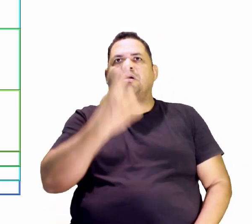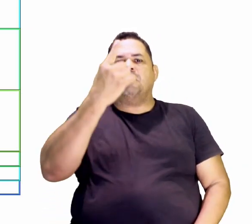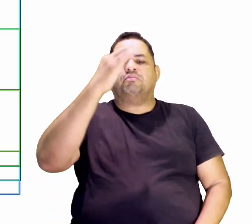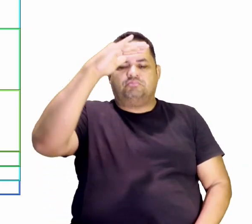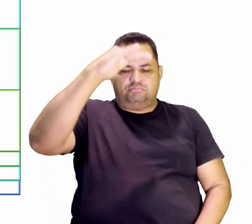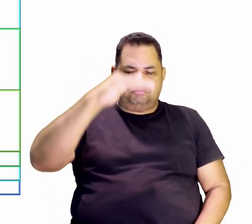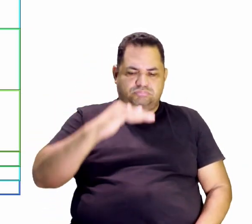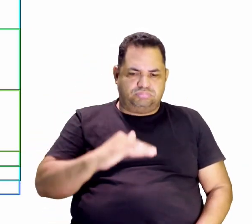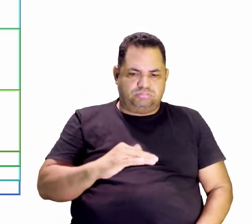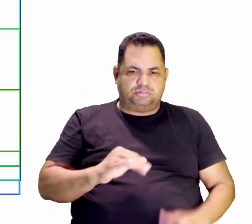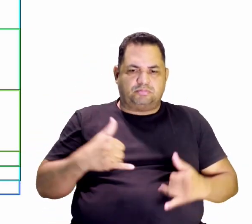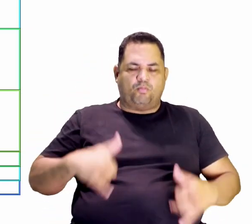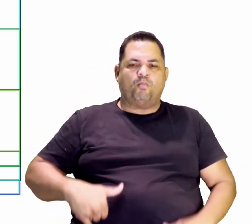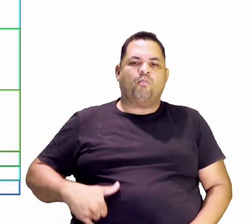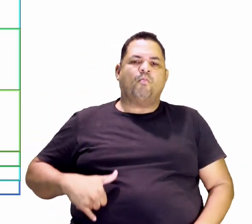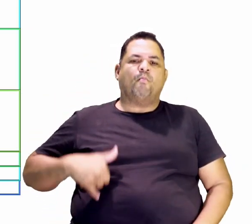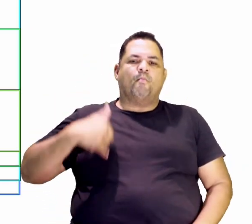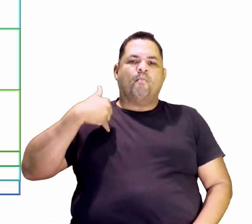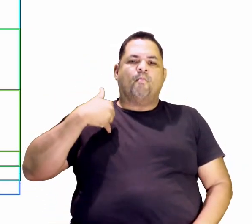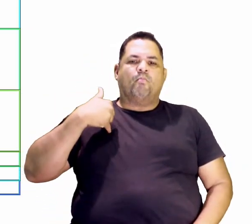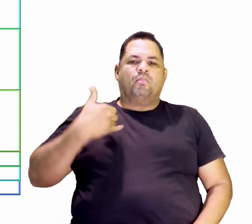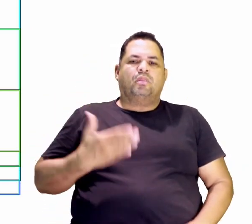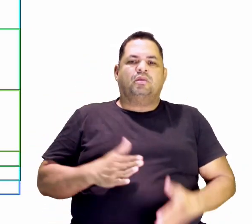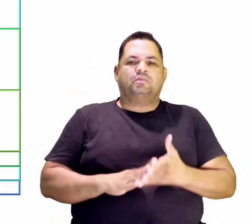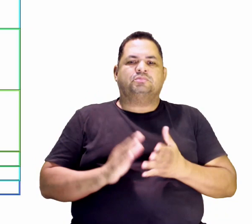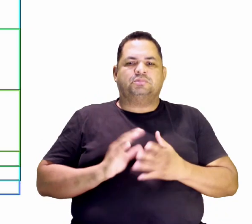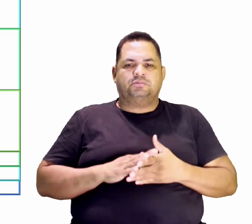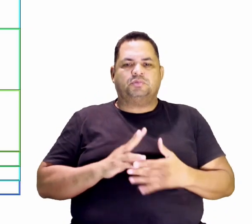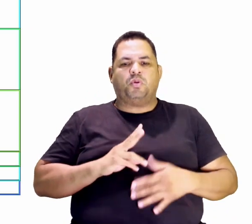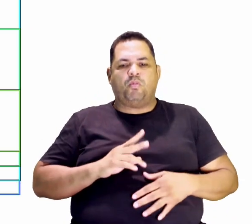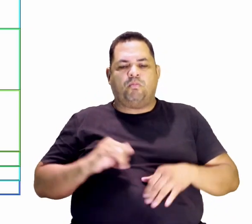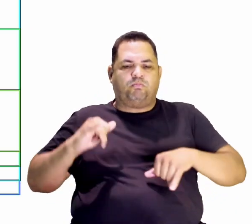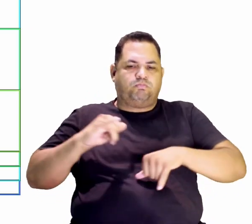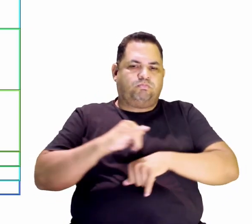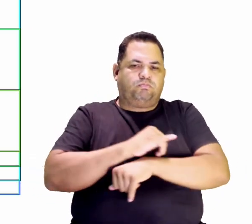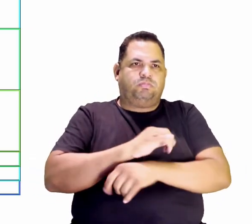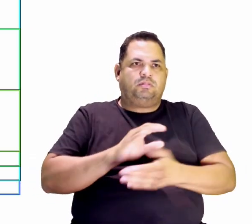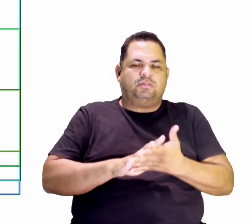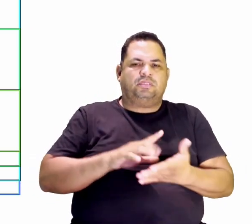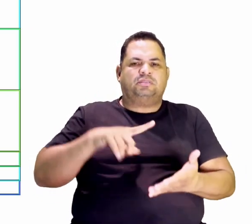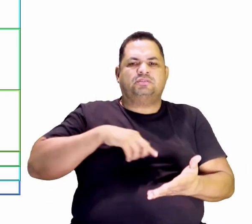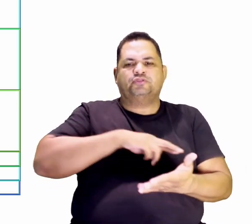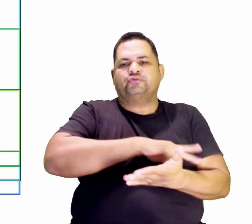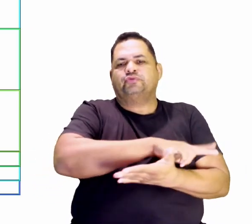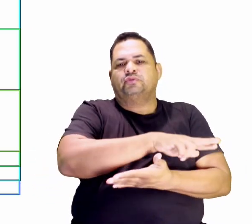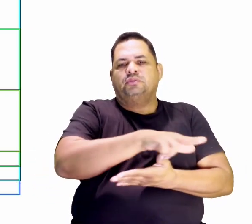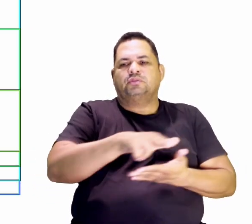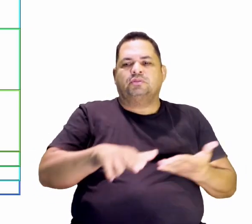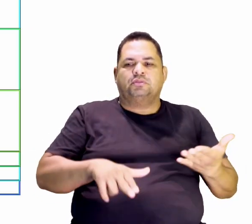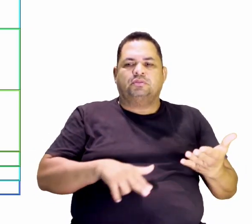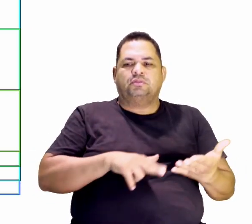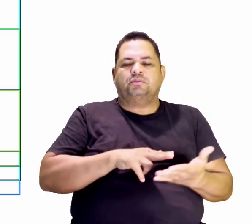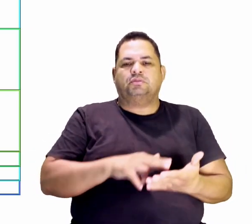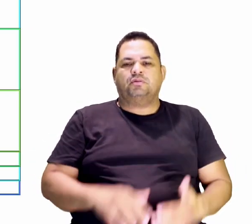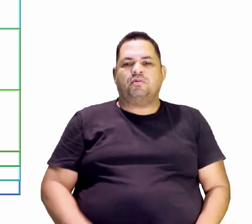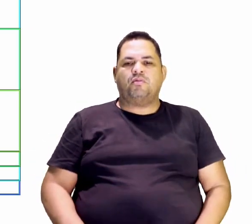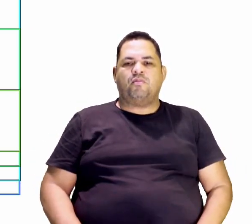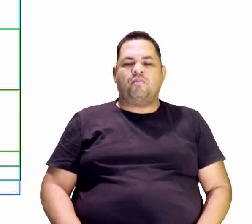pessoas magras, pessoas um pouquinho mais fortes, né? Pessoas das mais diversas, né?